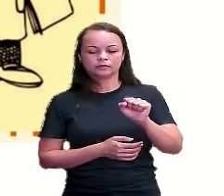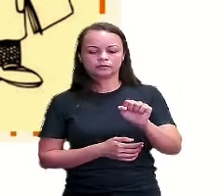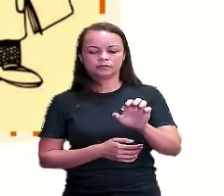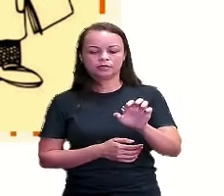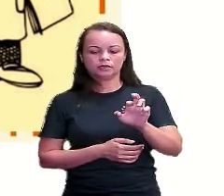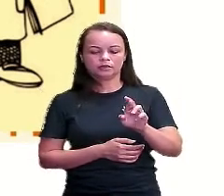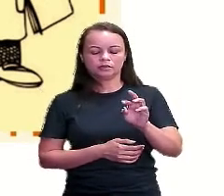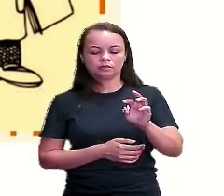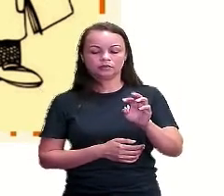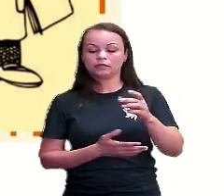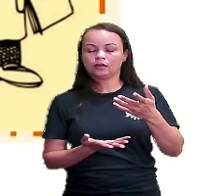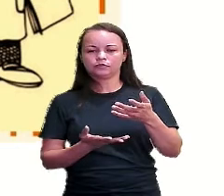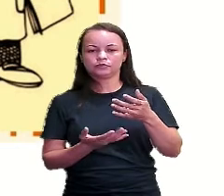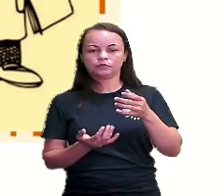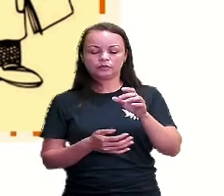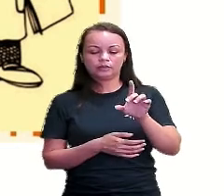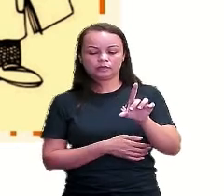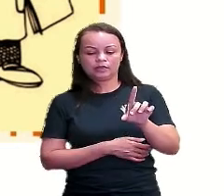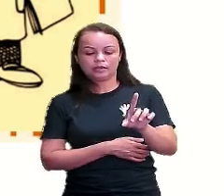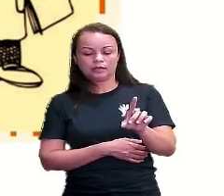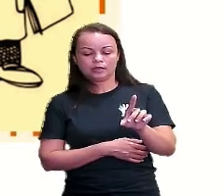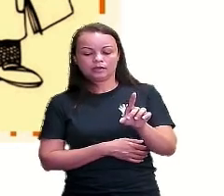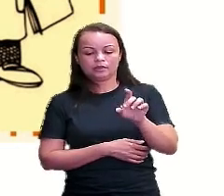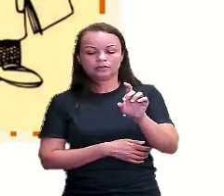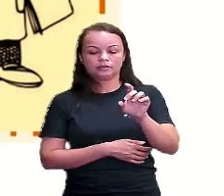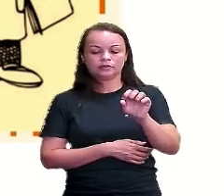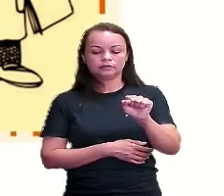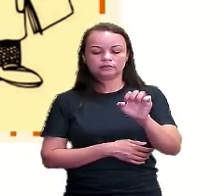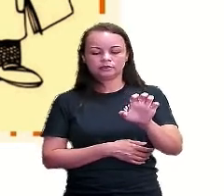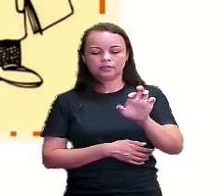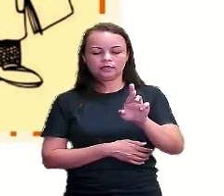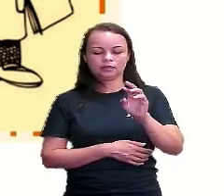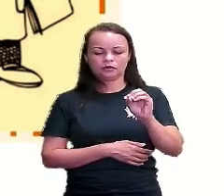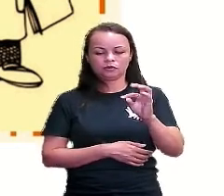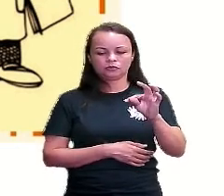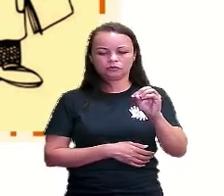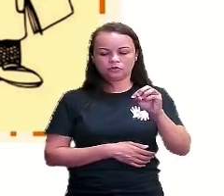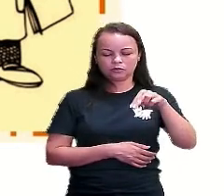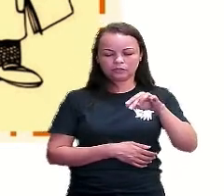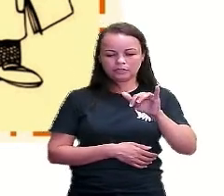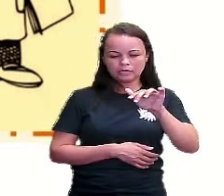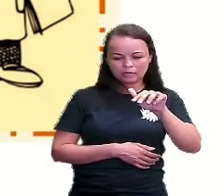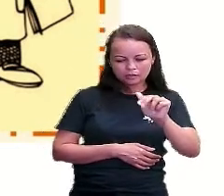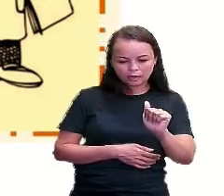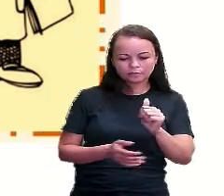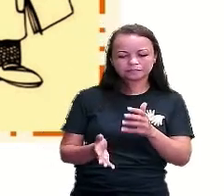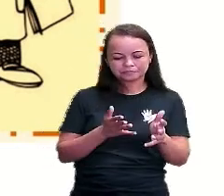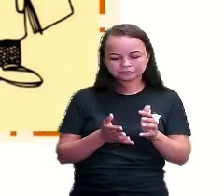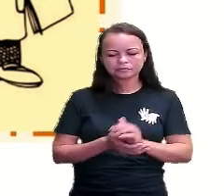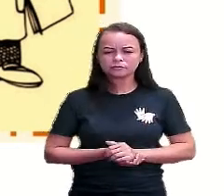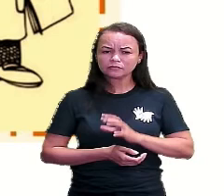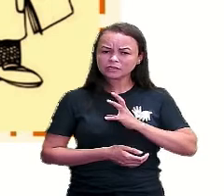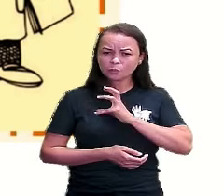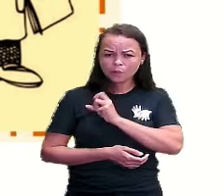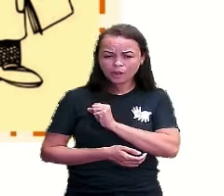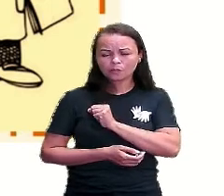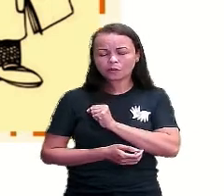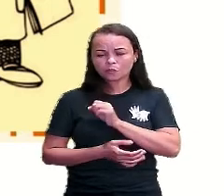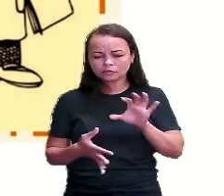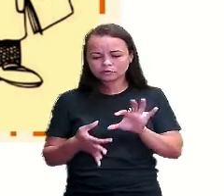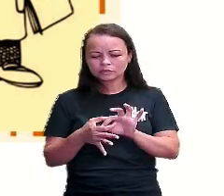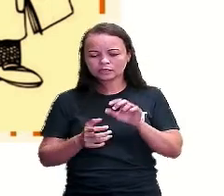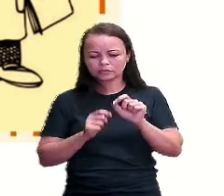serotonina. Depressão, baixa de serotonina e dopamina. O amor pode estar associado ao quê? Intimamente essas